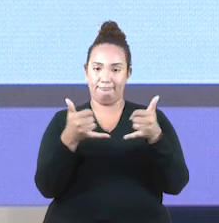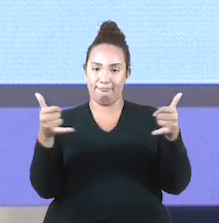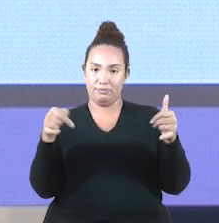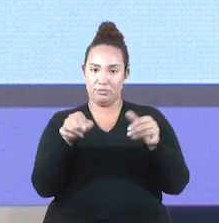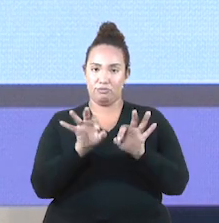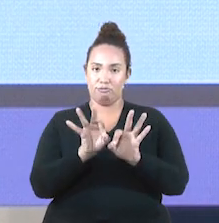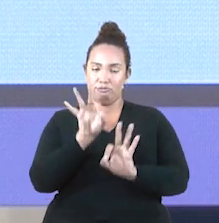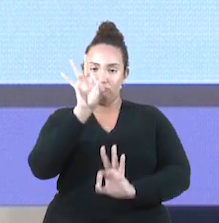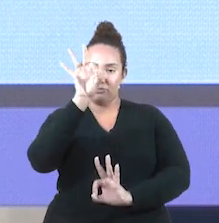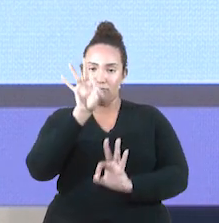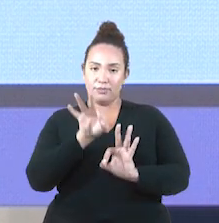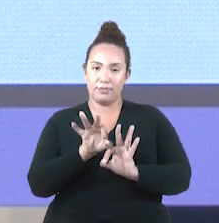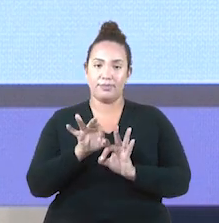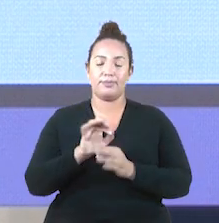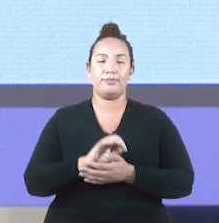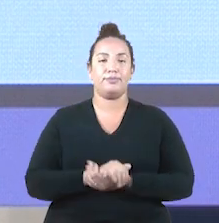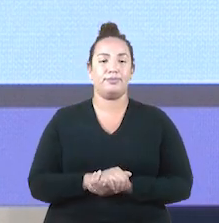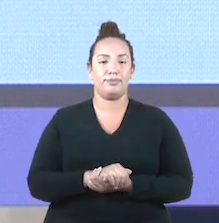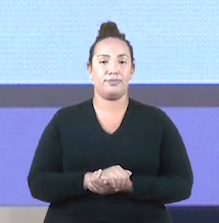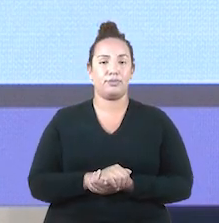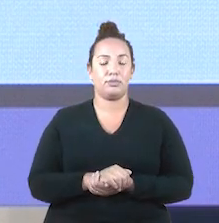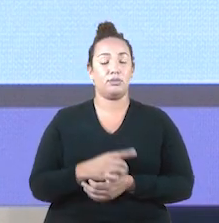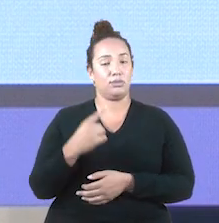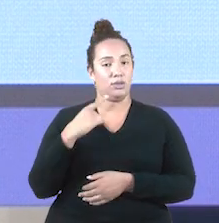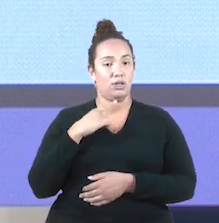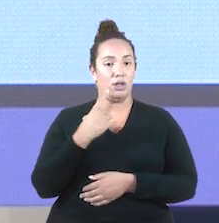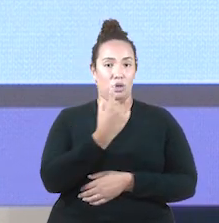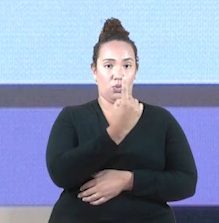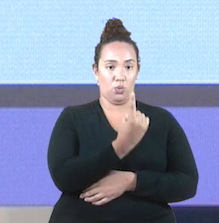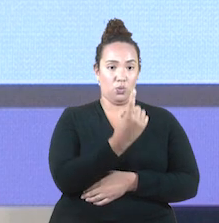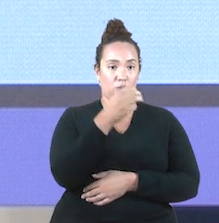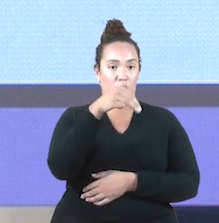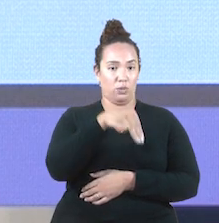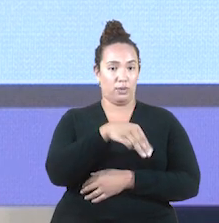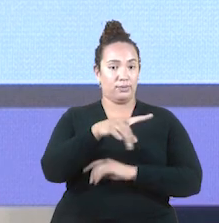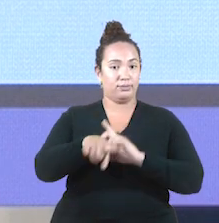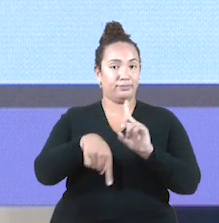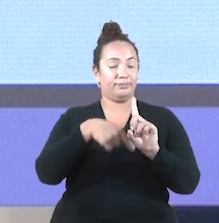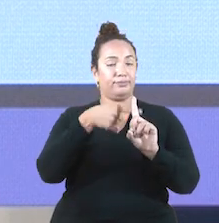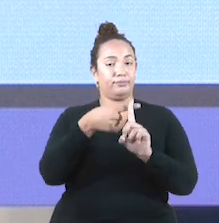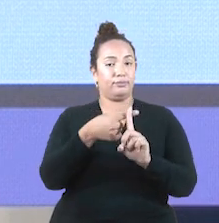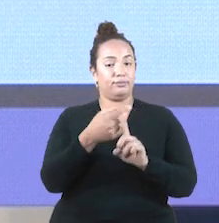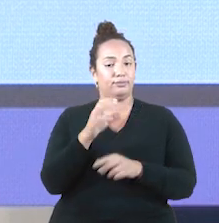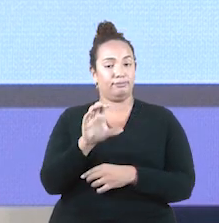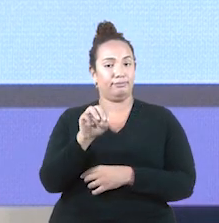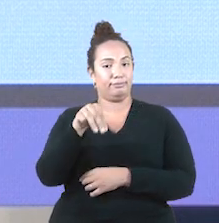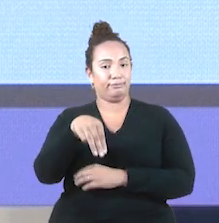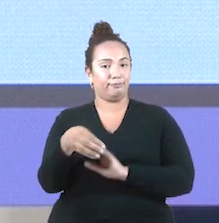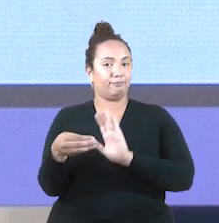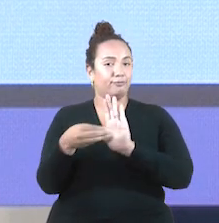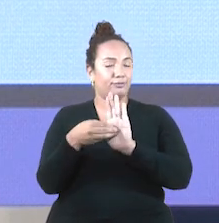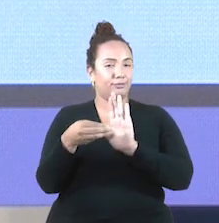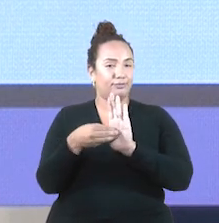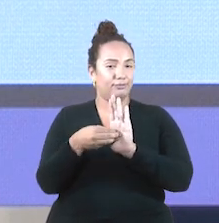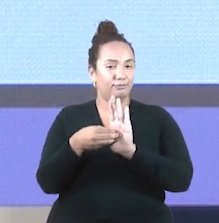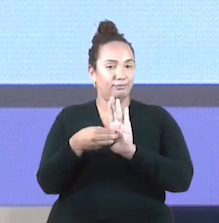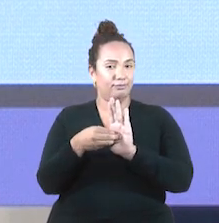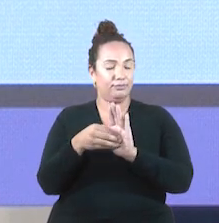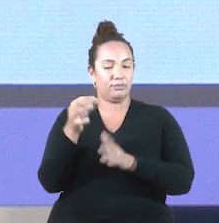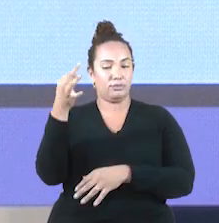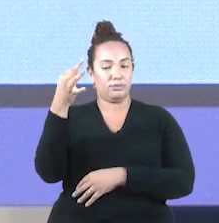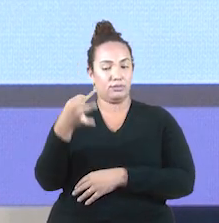comprimento. Dizemos que o objeto tem 1 metro mais os centímetros que faltam para